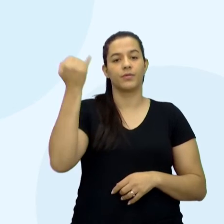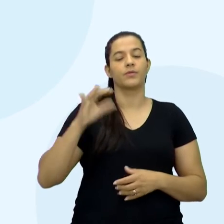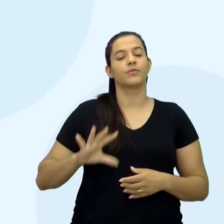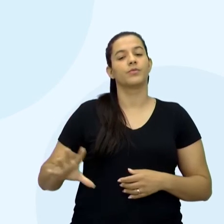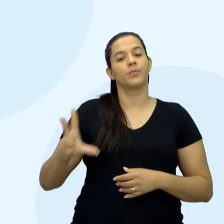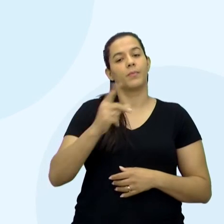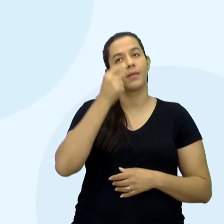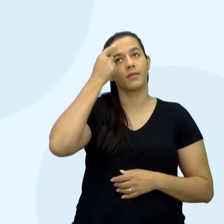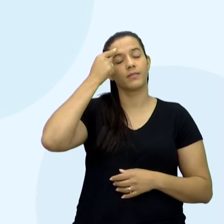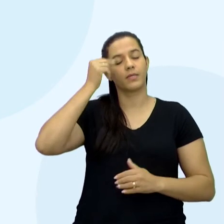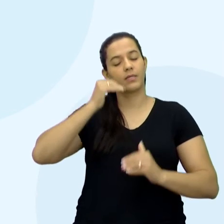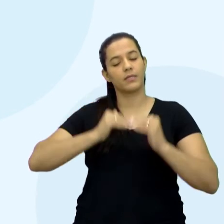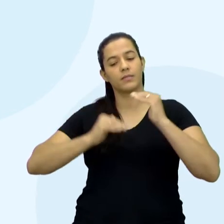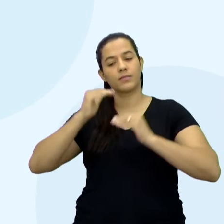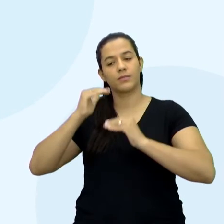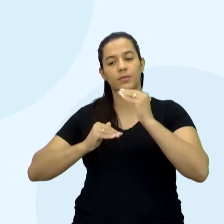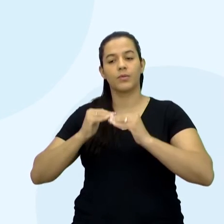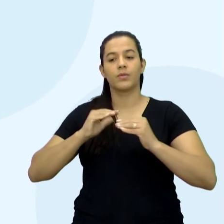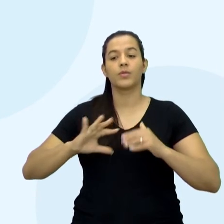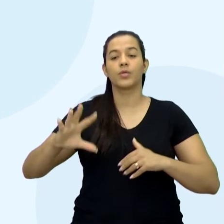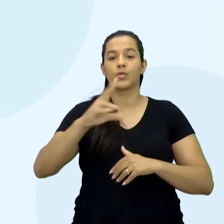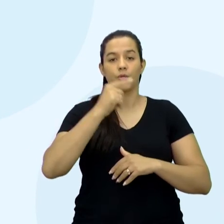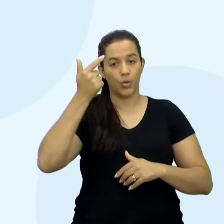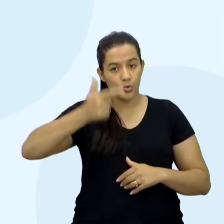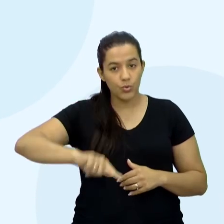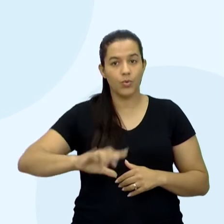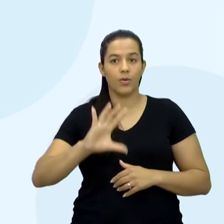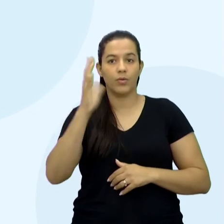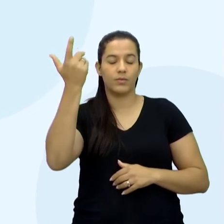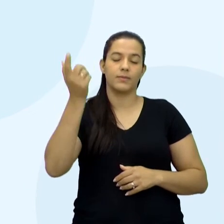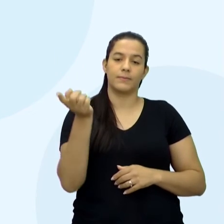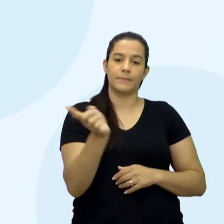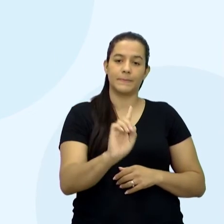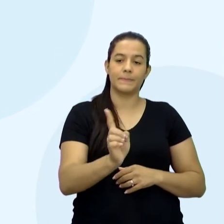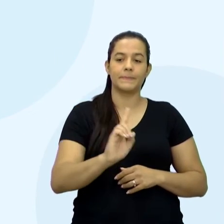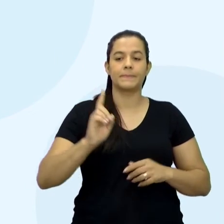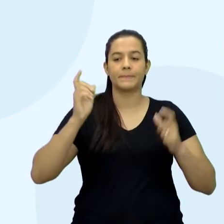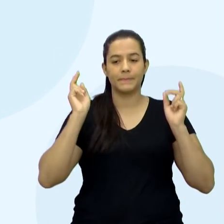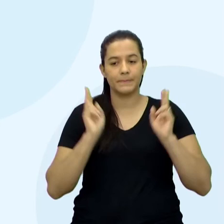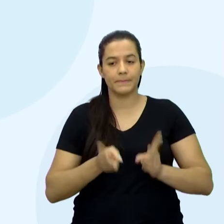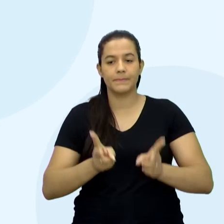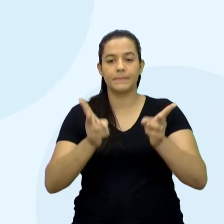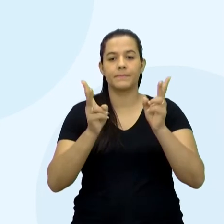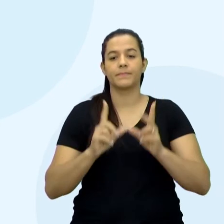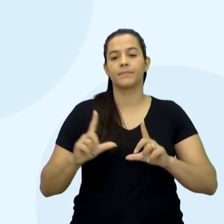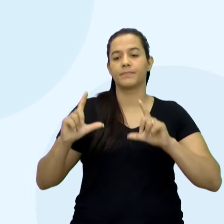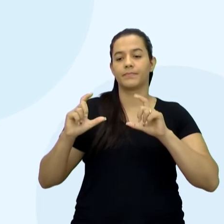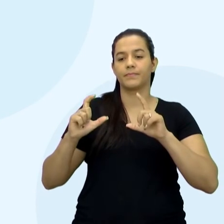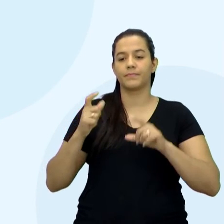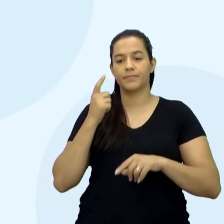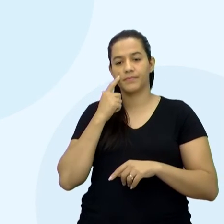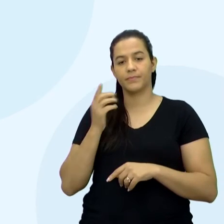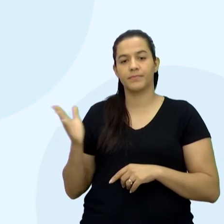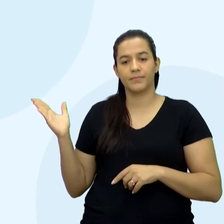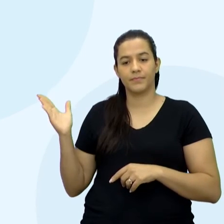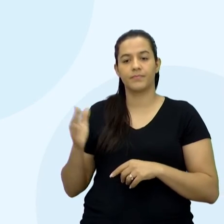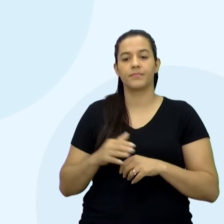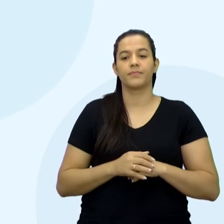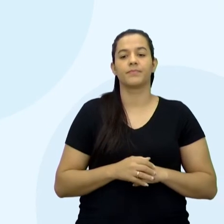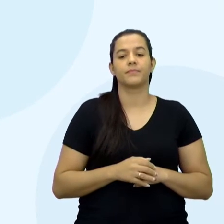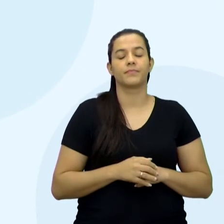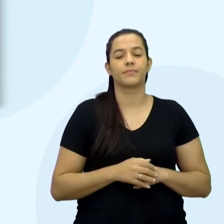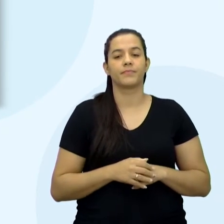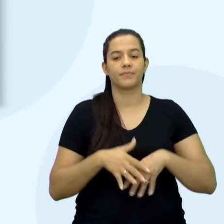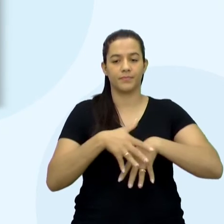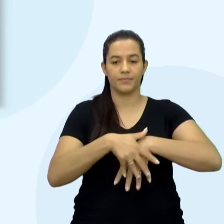nessa desigualdade e lutar para que isso não aconteça. Aqui, né, uma foto parada aí para o futebol feminino,